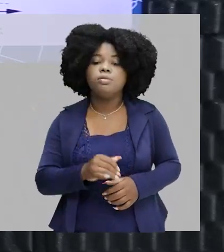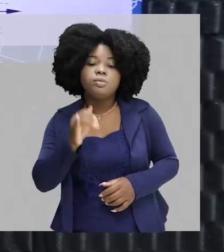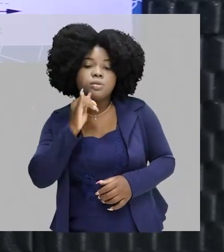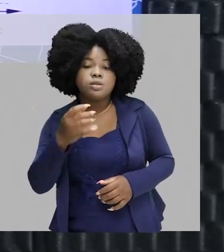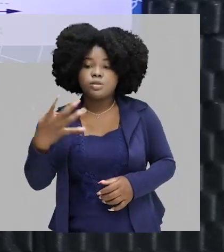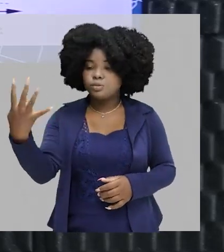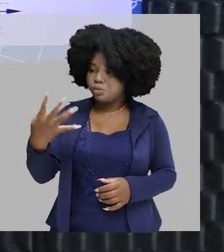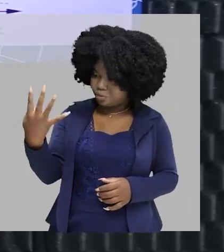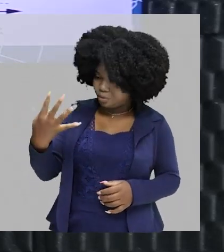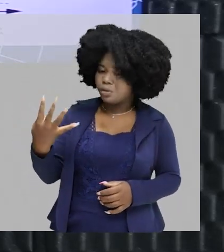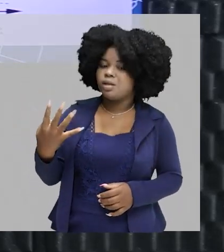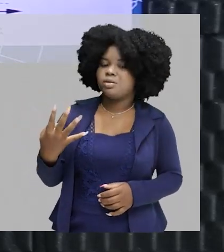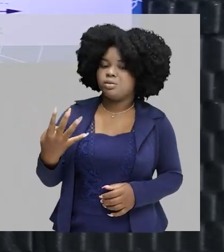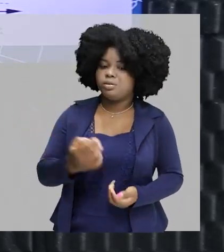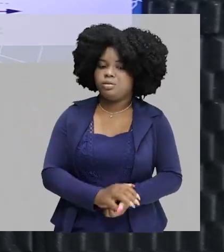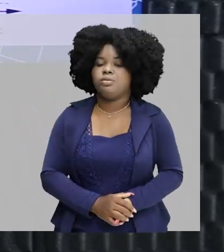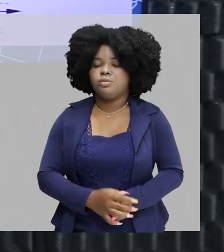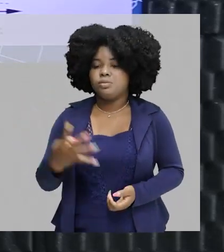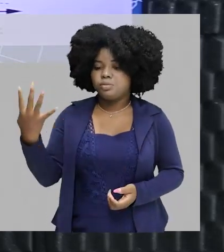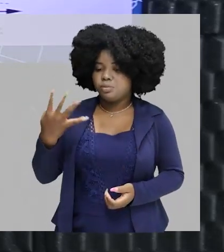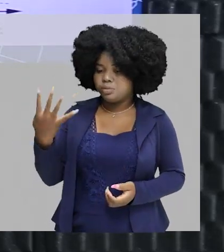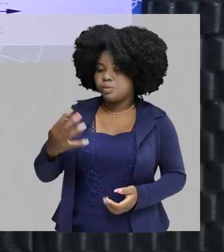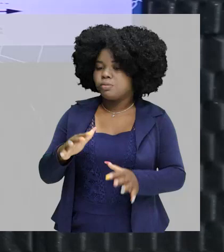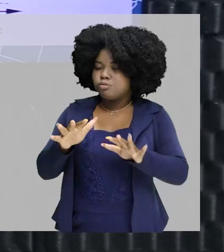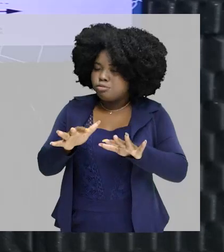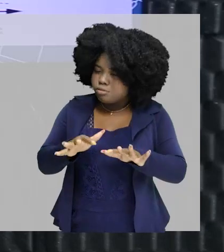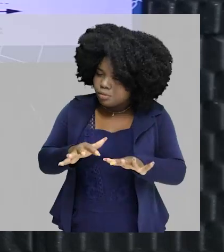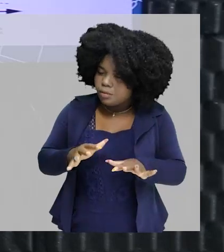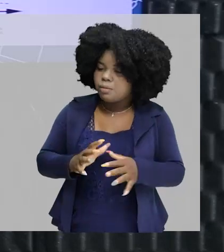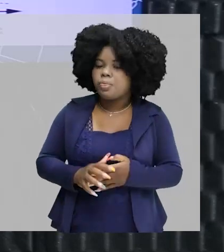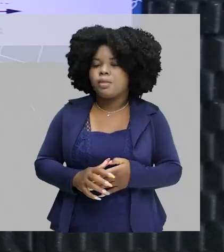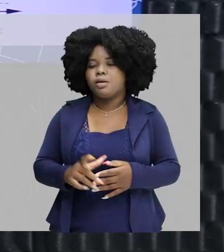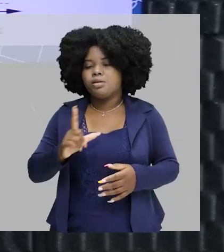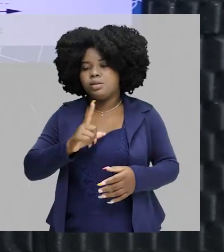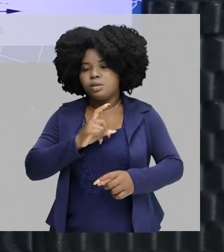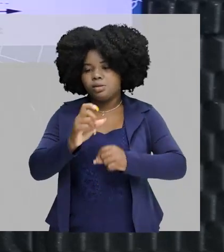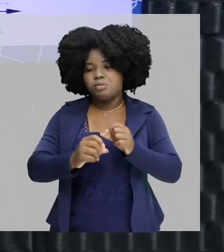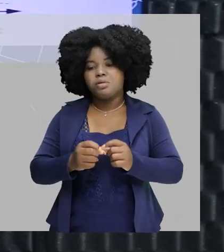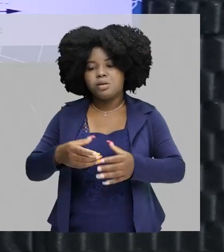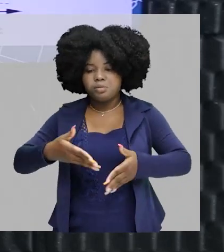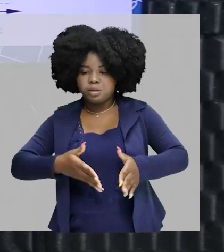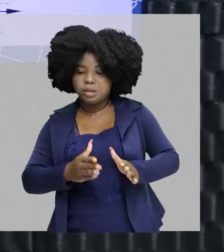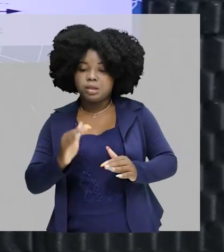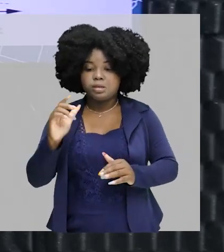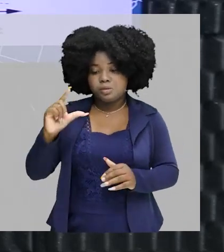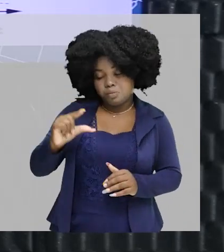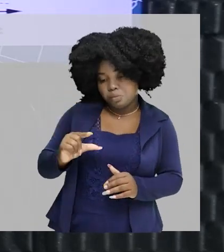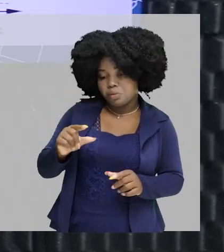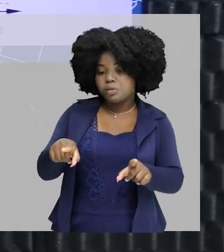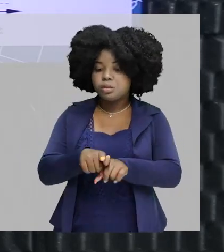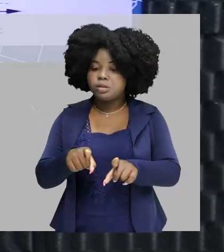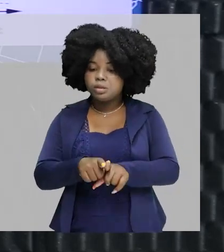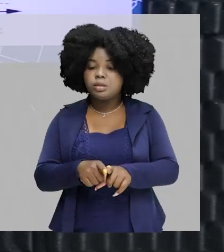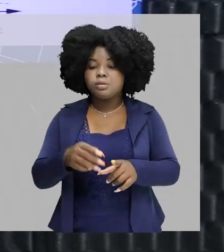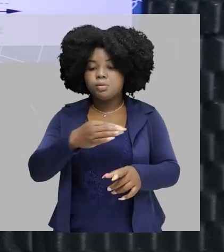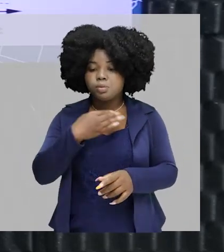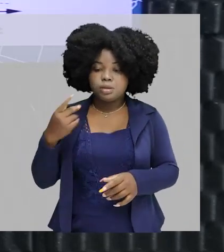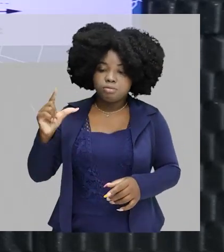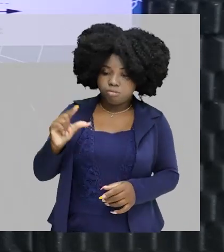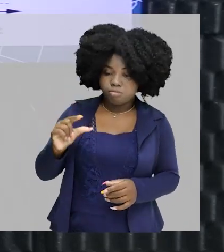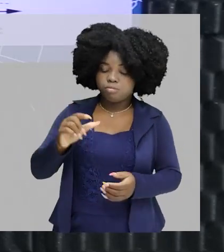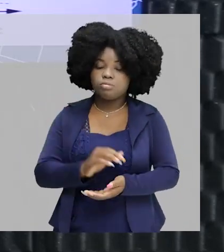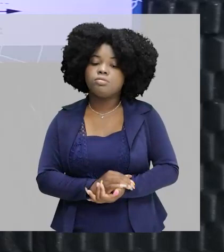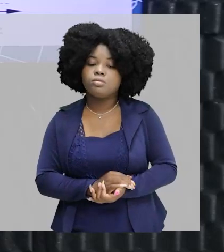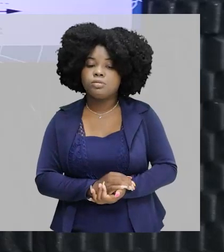quarta fase, uma fase de estabilização demográfica, onde tu tem uma baixa taxa de natalidade e uma baixa taxa de mortalidade, o